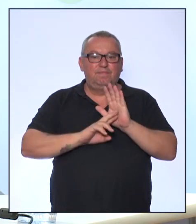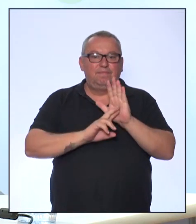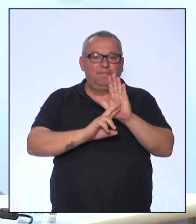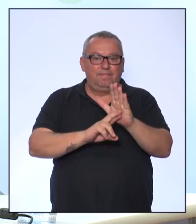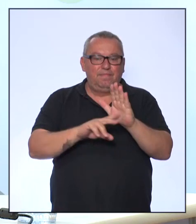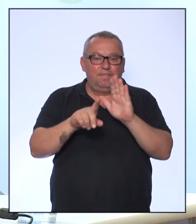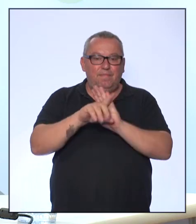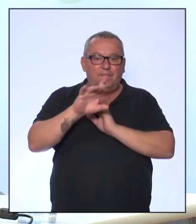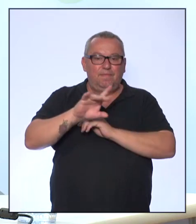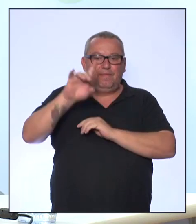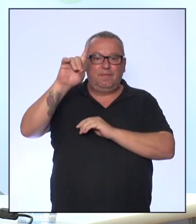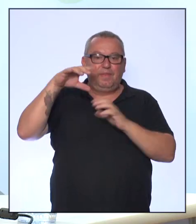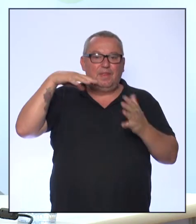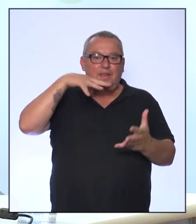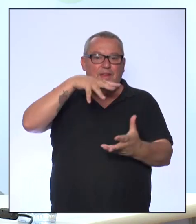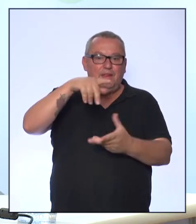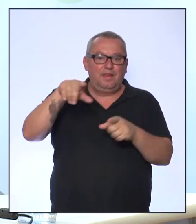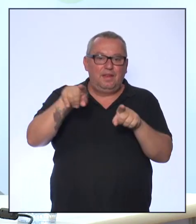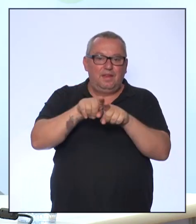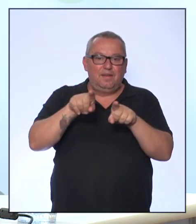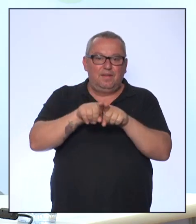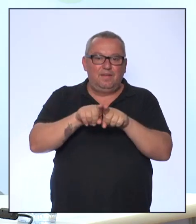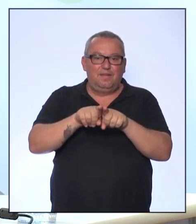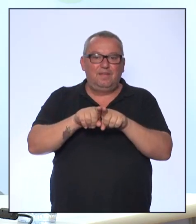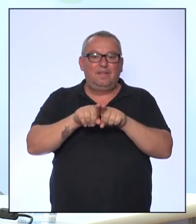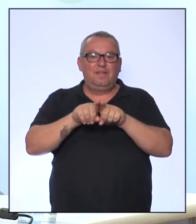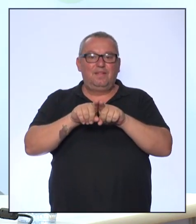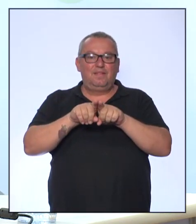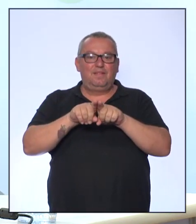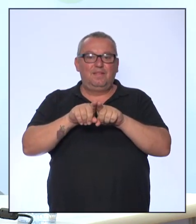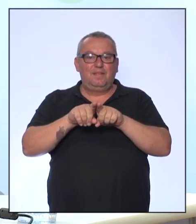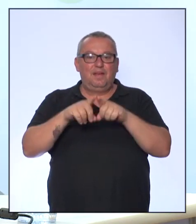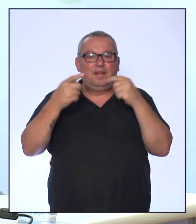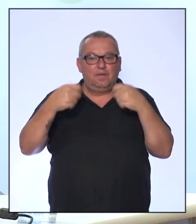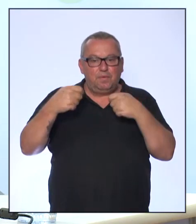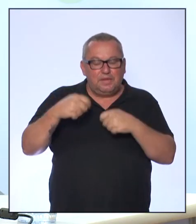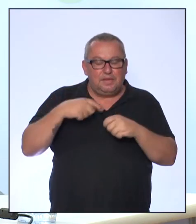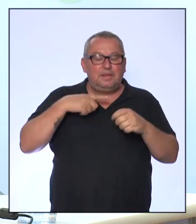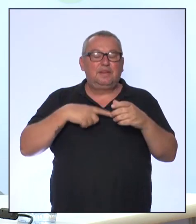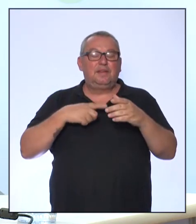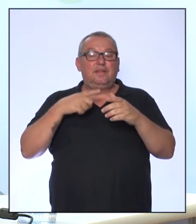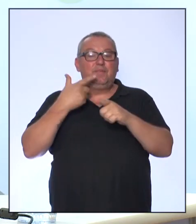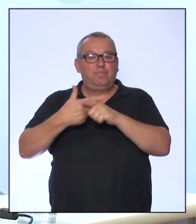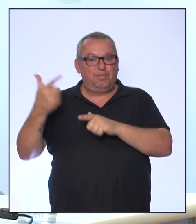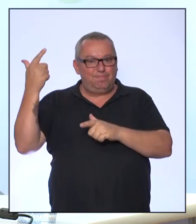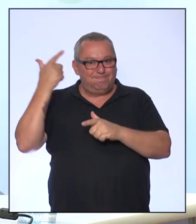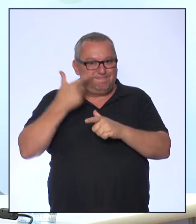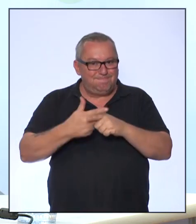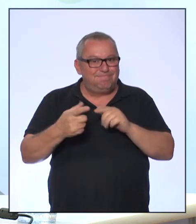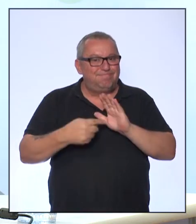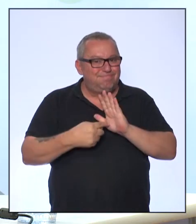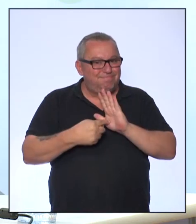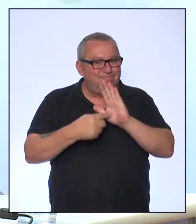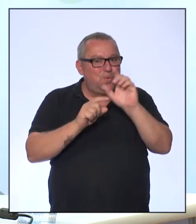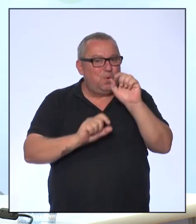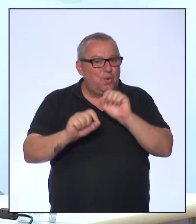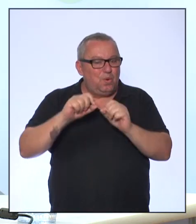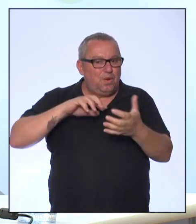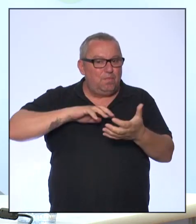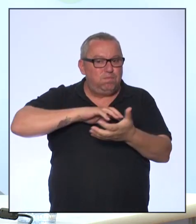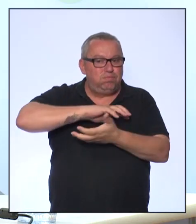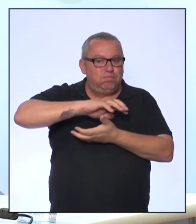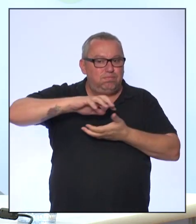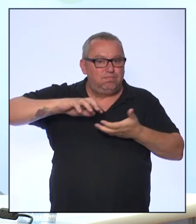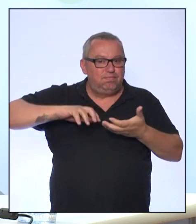Deus na Terra. Começa a se questionar isso no iluminismo. E esse barril de pólvora que a professora falou leva até a Revolução,